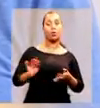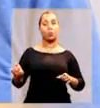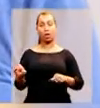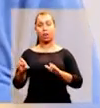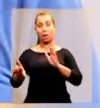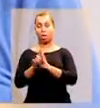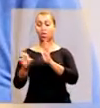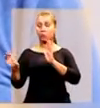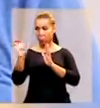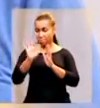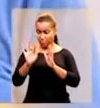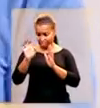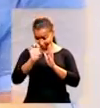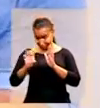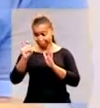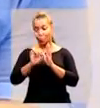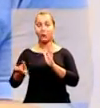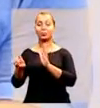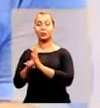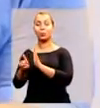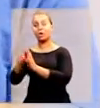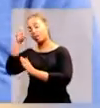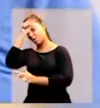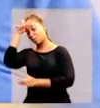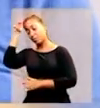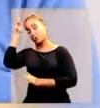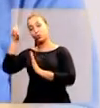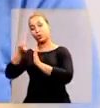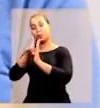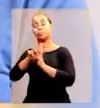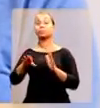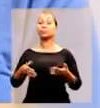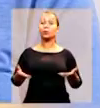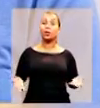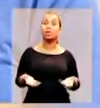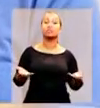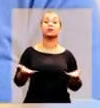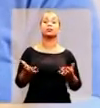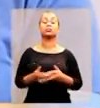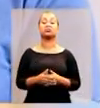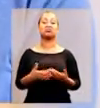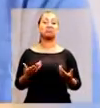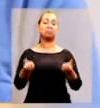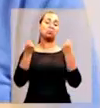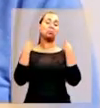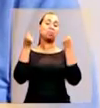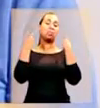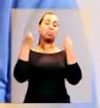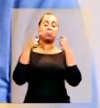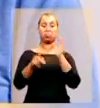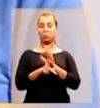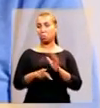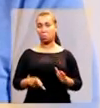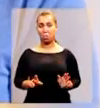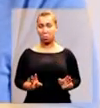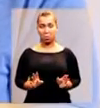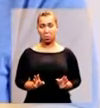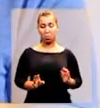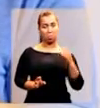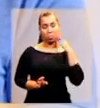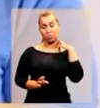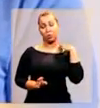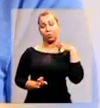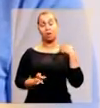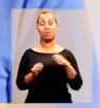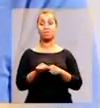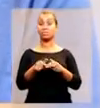de incentivos estaduais e as leis de incentivos municipais. E a iniciativa privada está se lixando para a produção cultural.